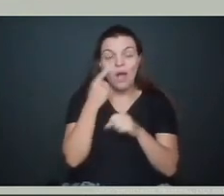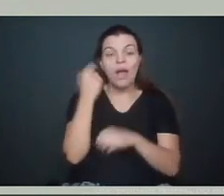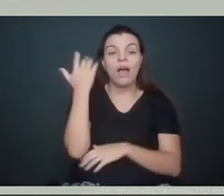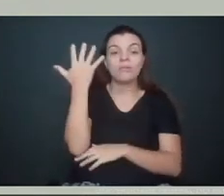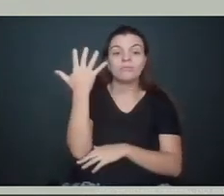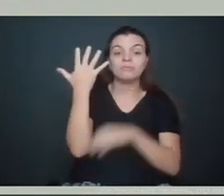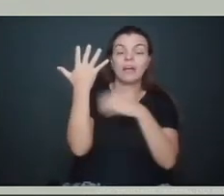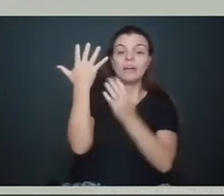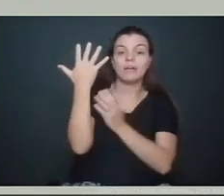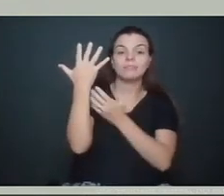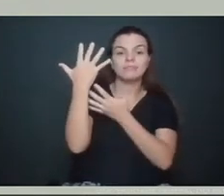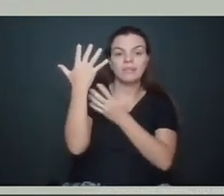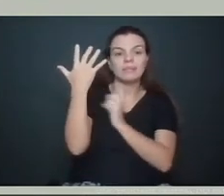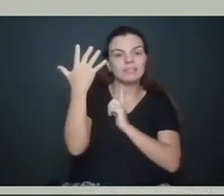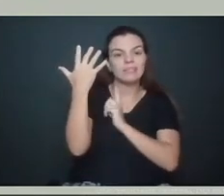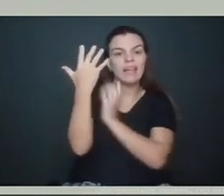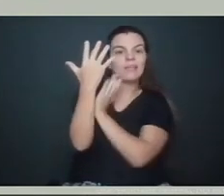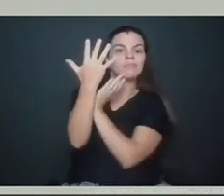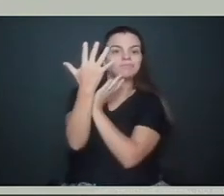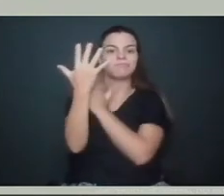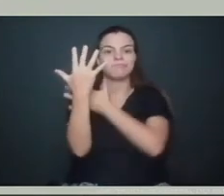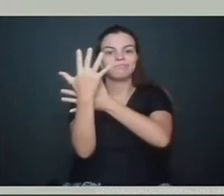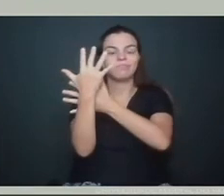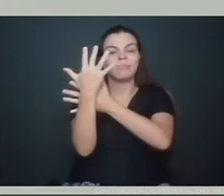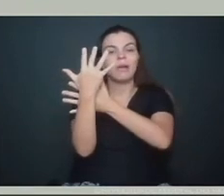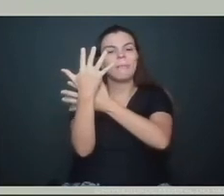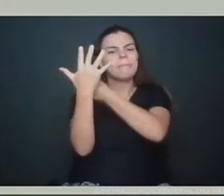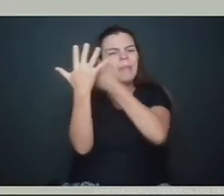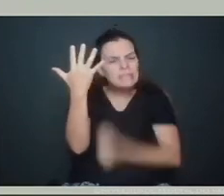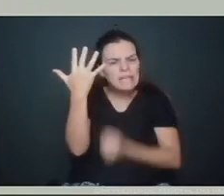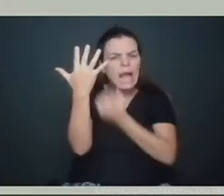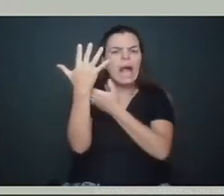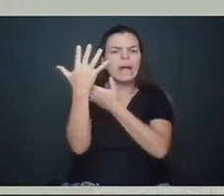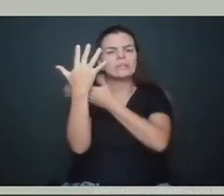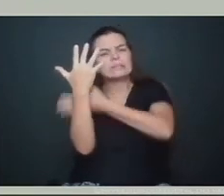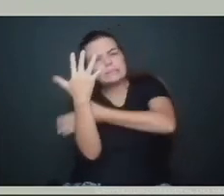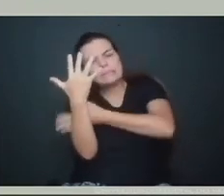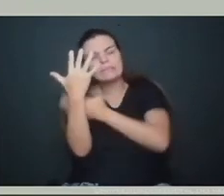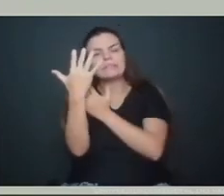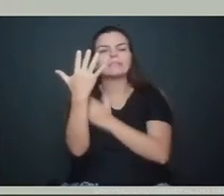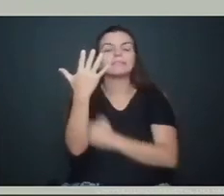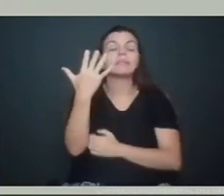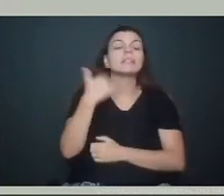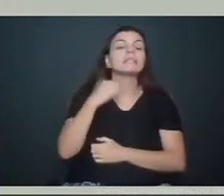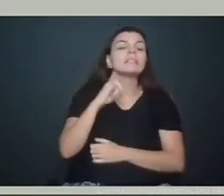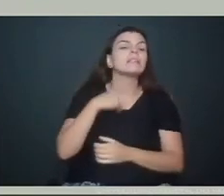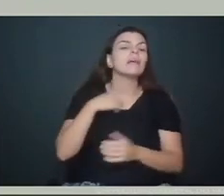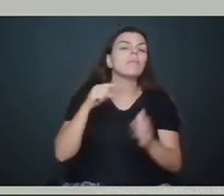e caem, né, e baixo. Então, uma araucária, se eu perguntasse aqui,